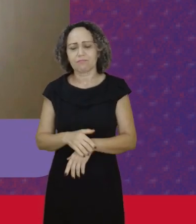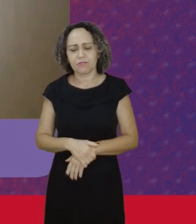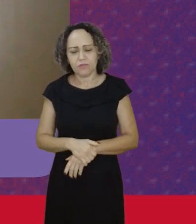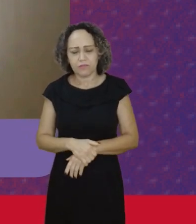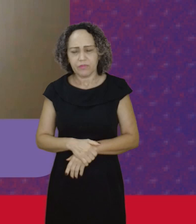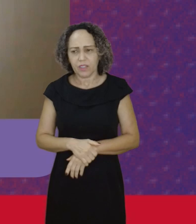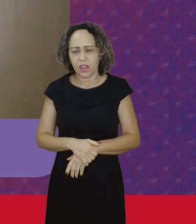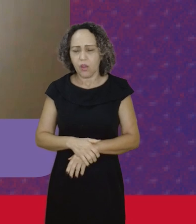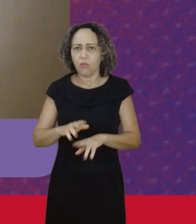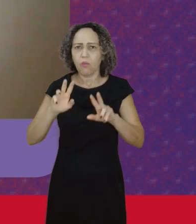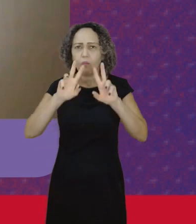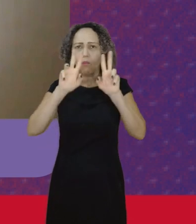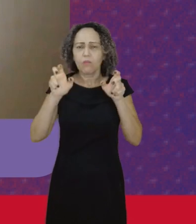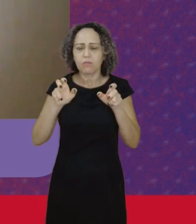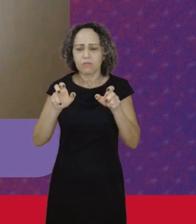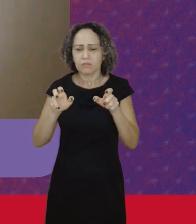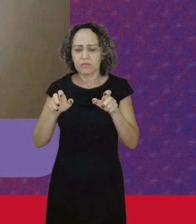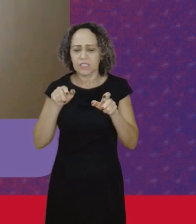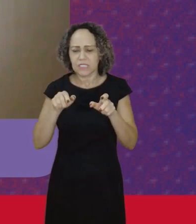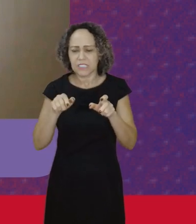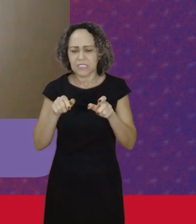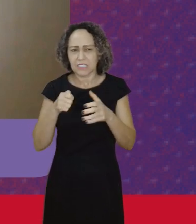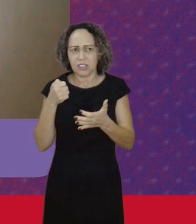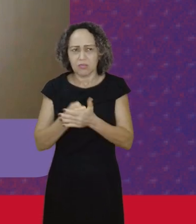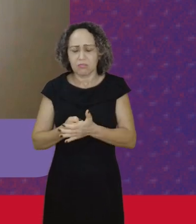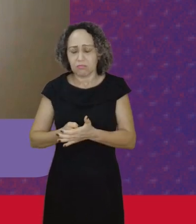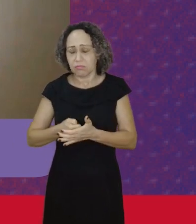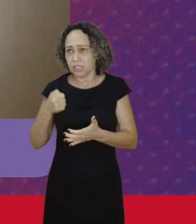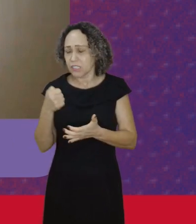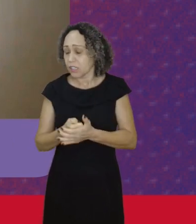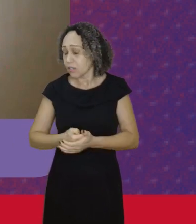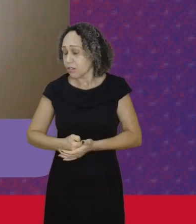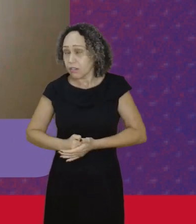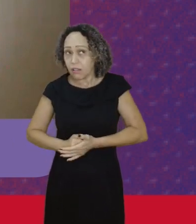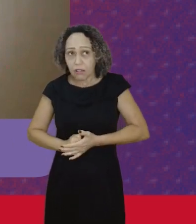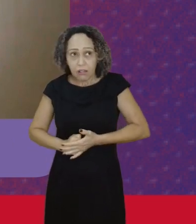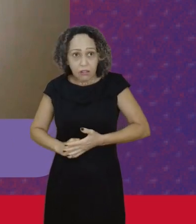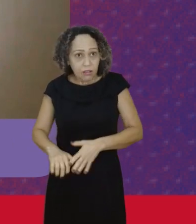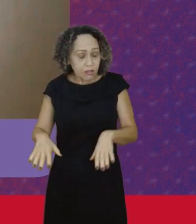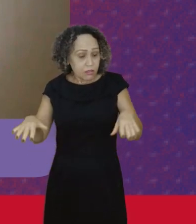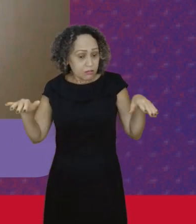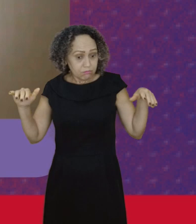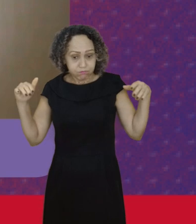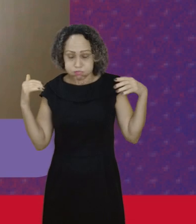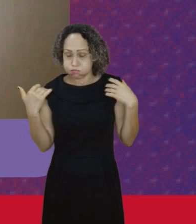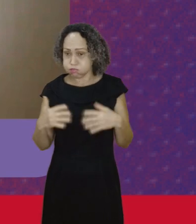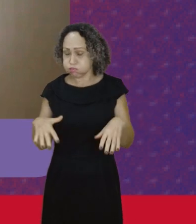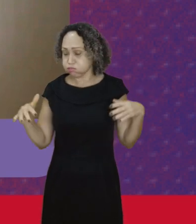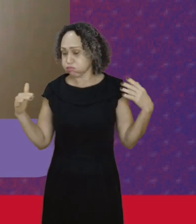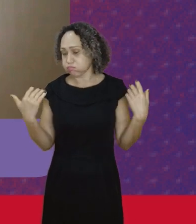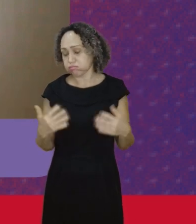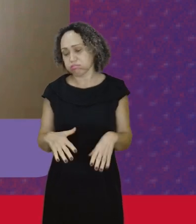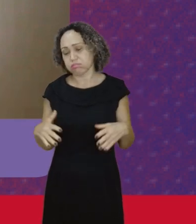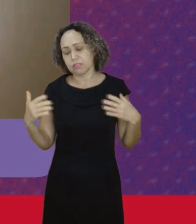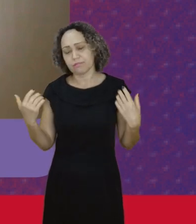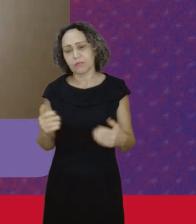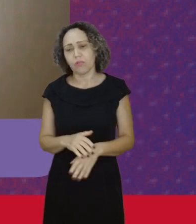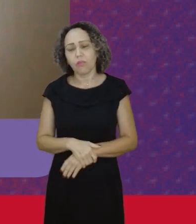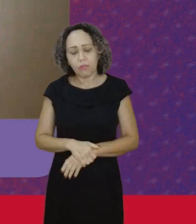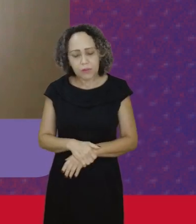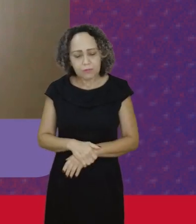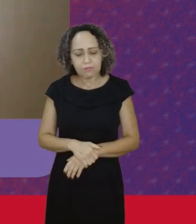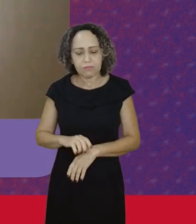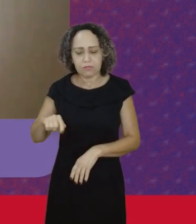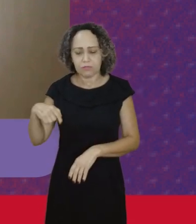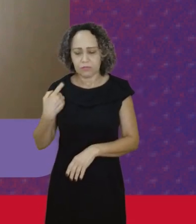usar uma expressão aqui, diante de uma peleja gigantesca, que é essa de enfrentar o projeto